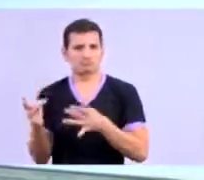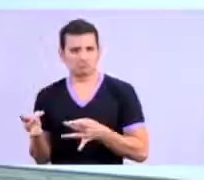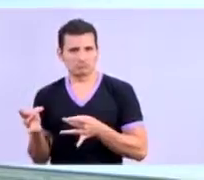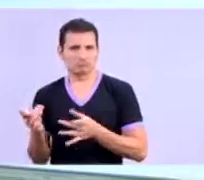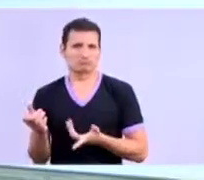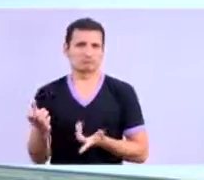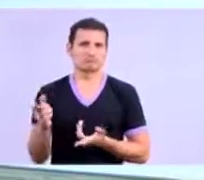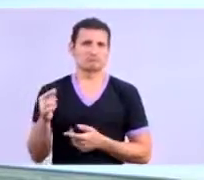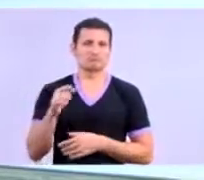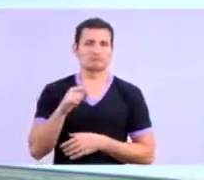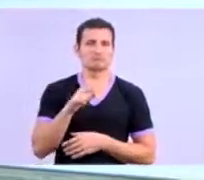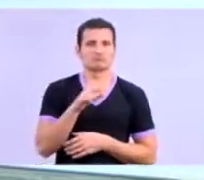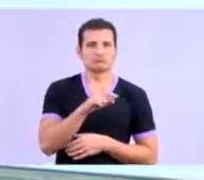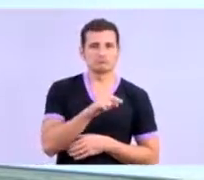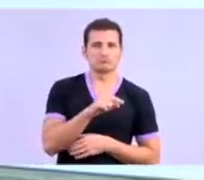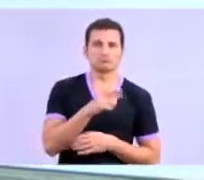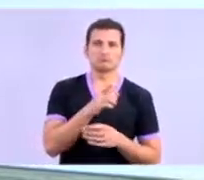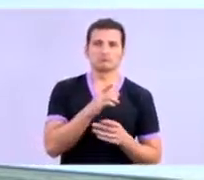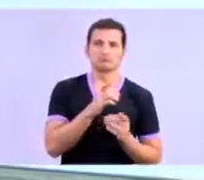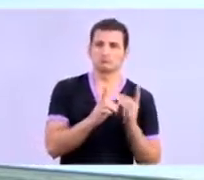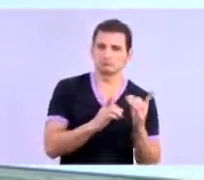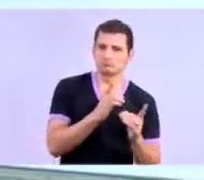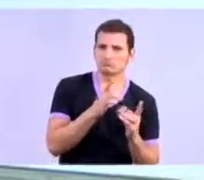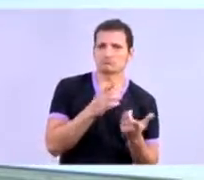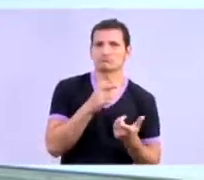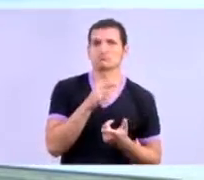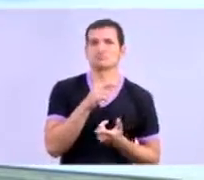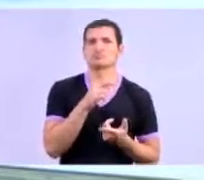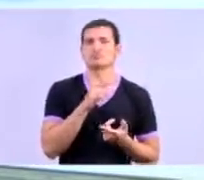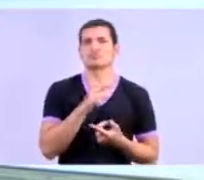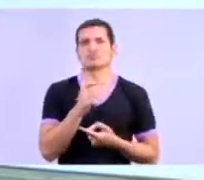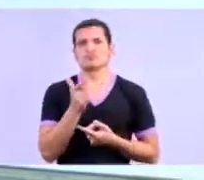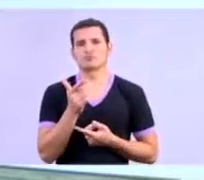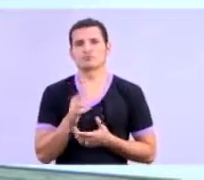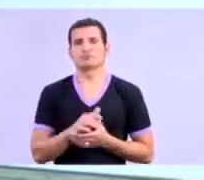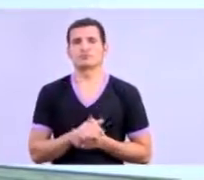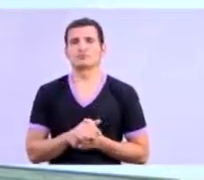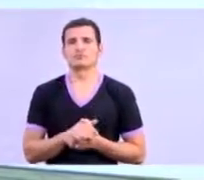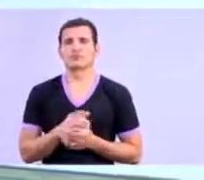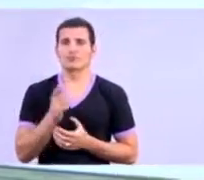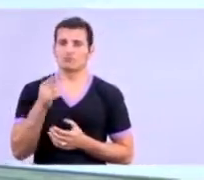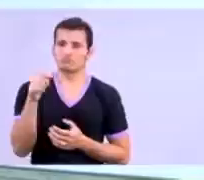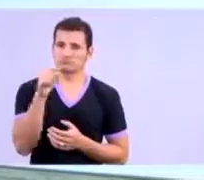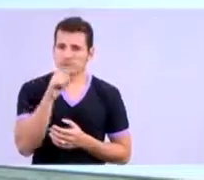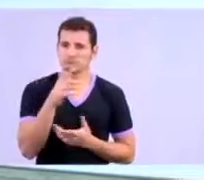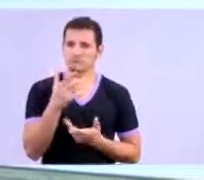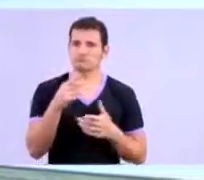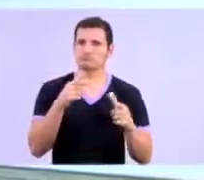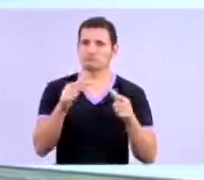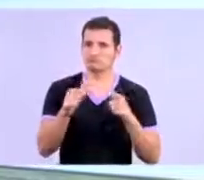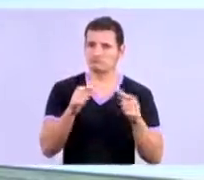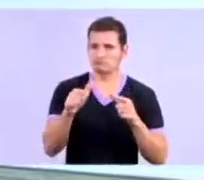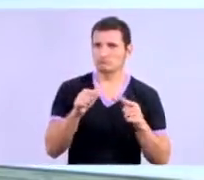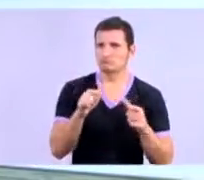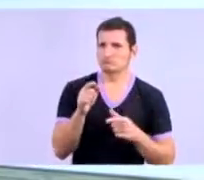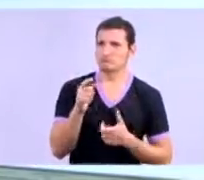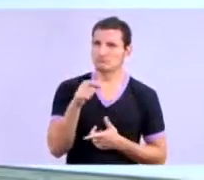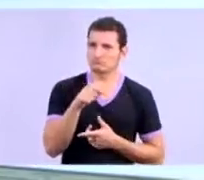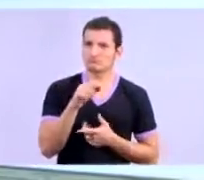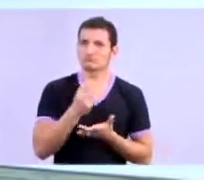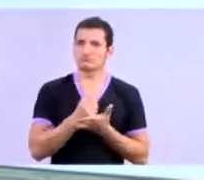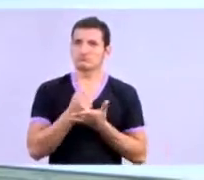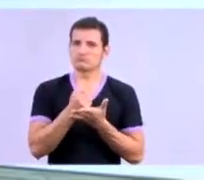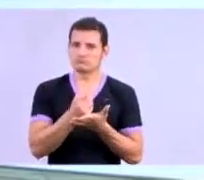outro é mais para fazer o negócio funcionar, como o professor falou, vocês vão trabalhar em cima disso, vocês vão dar suporte em